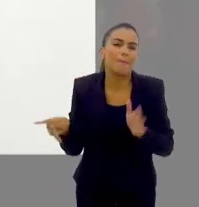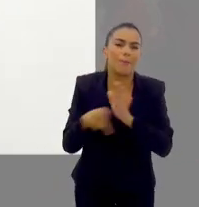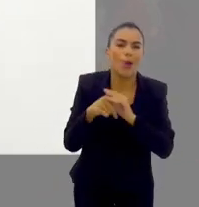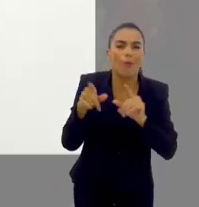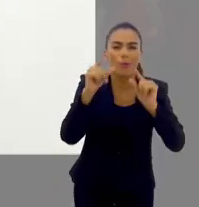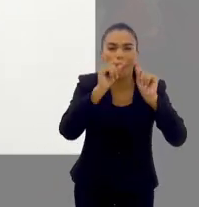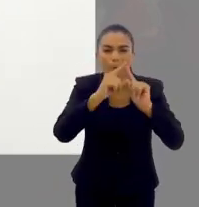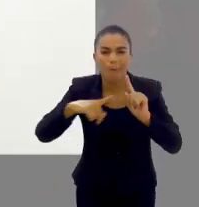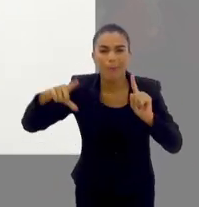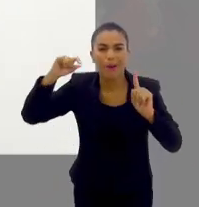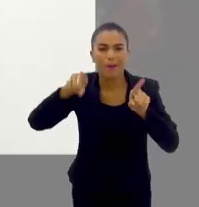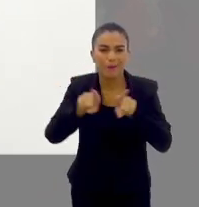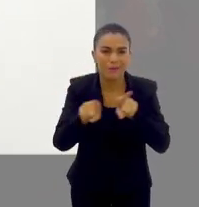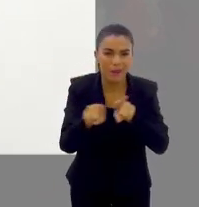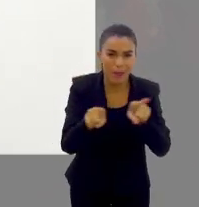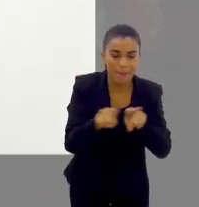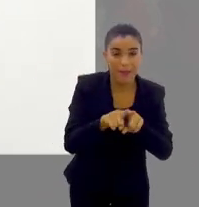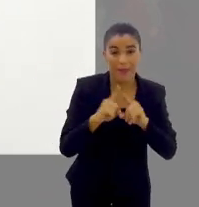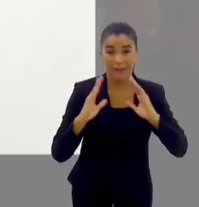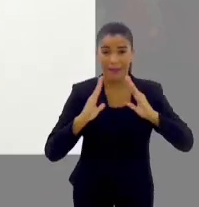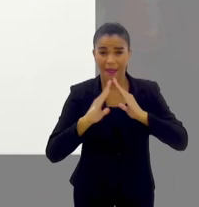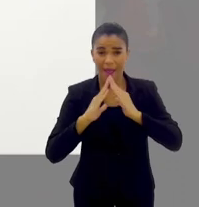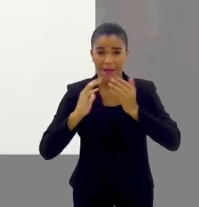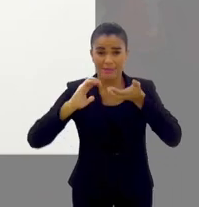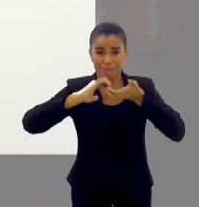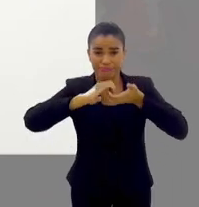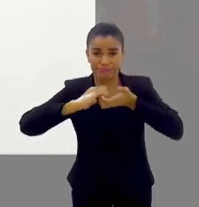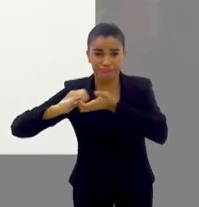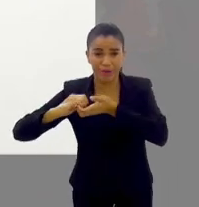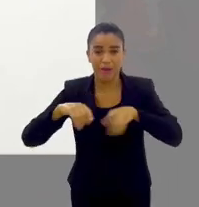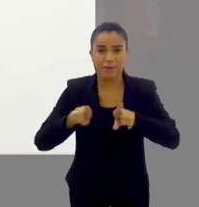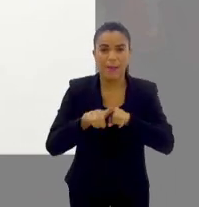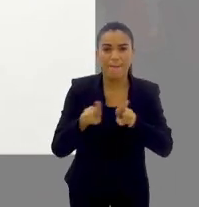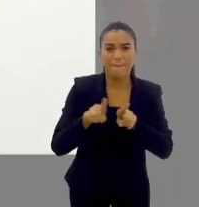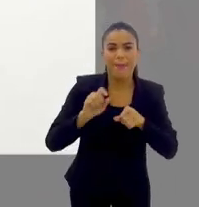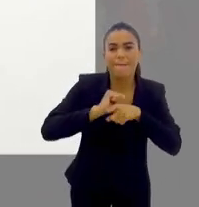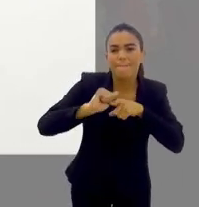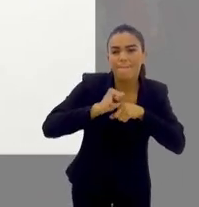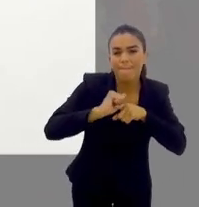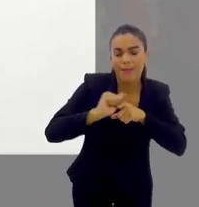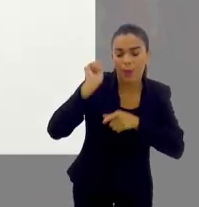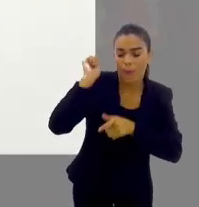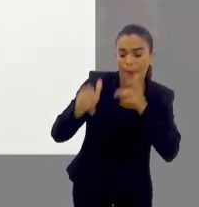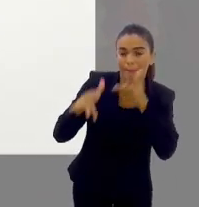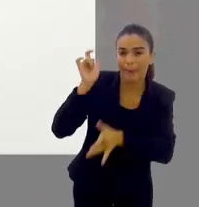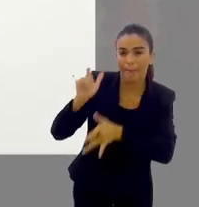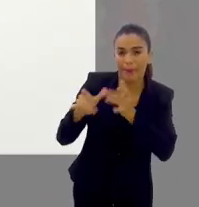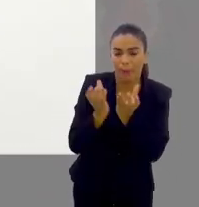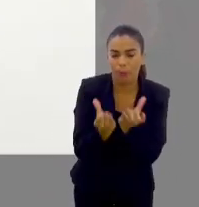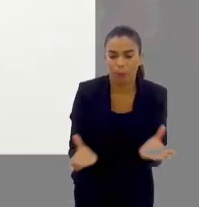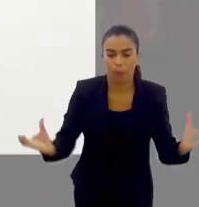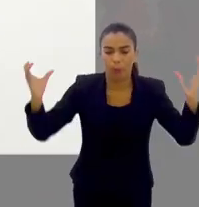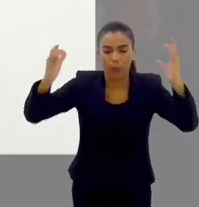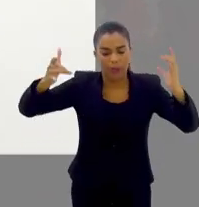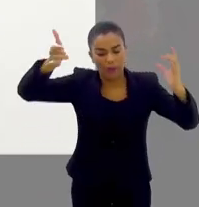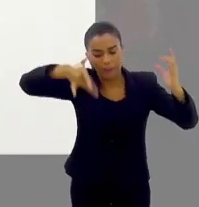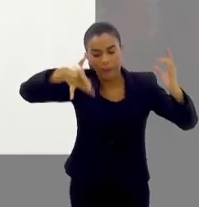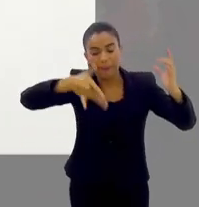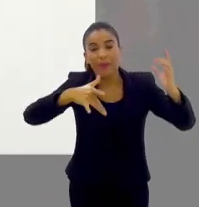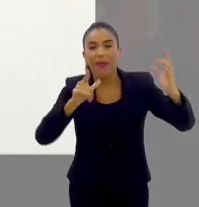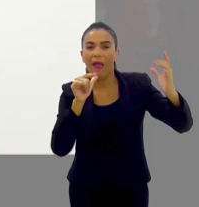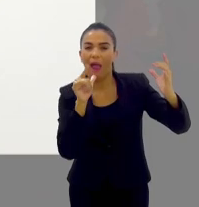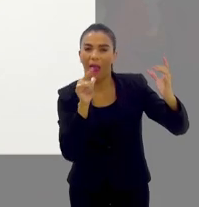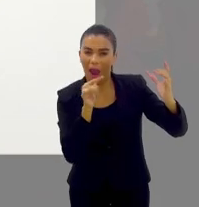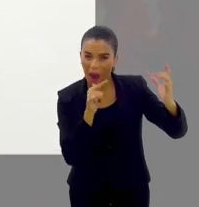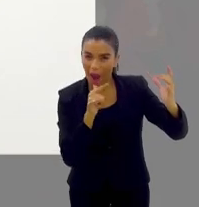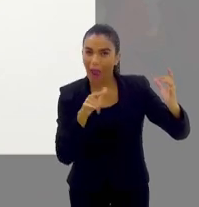das plantas, nas calhas das nossas casas, né? Um pneu que fica ali no quintal de casa, por exemplo, você guarda um